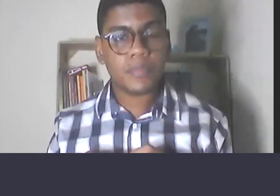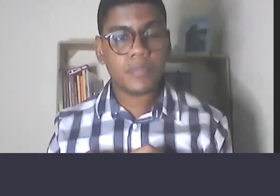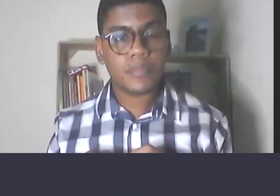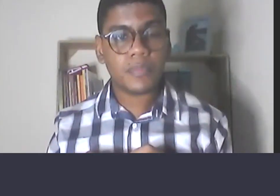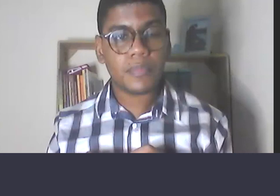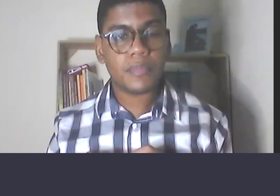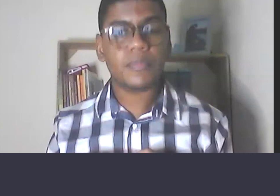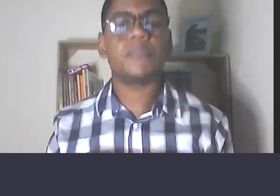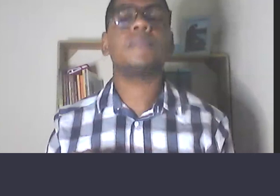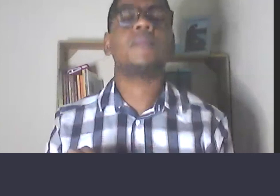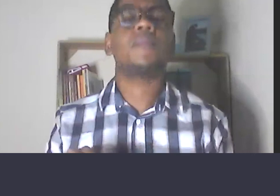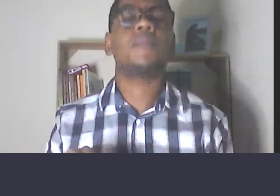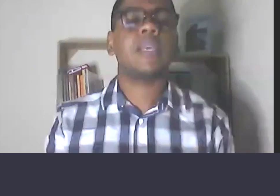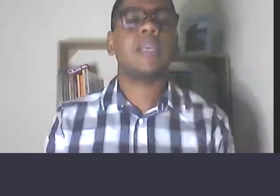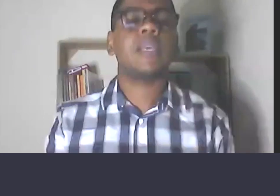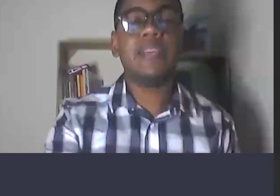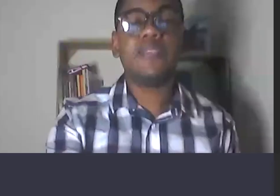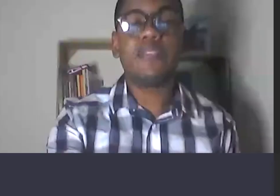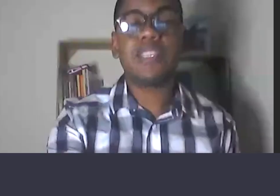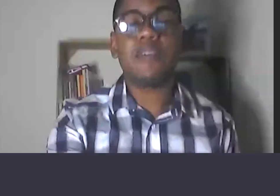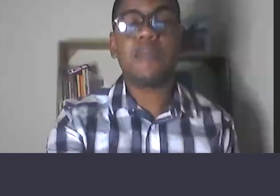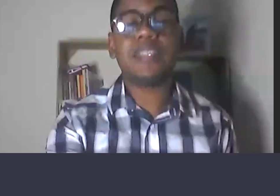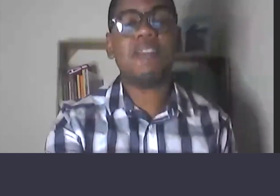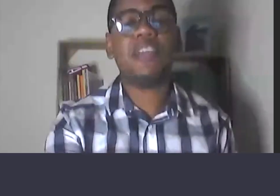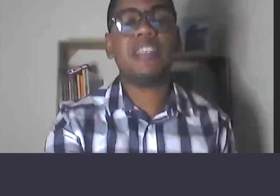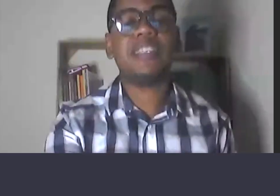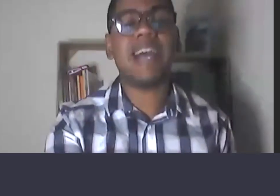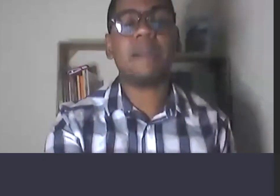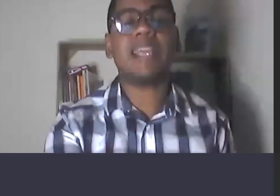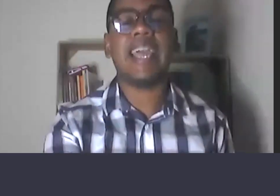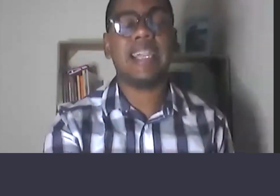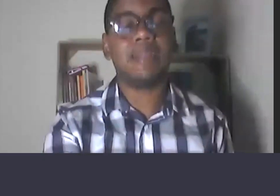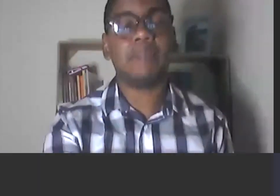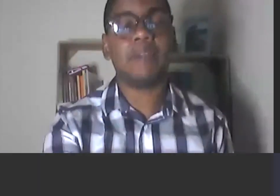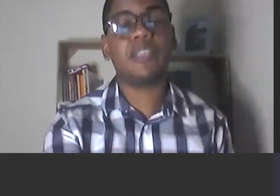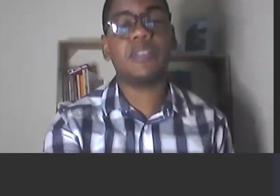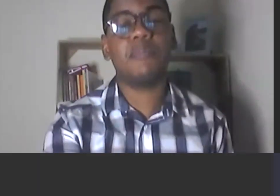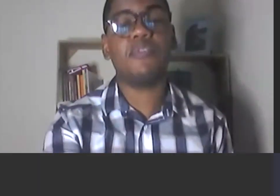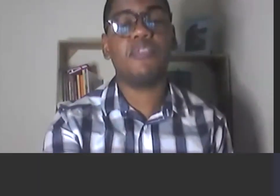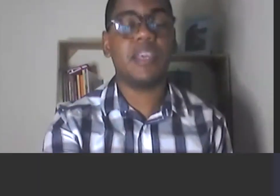iniciais do som dos alunos. Lívia, você vai precisar fixar a minha